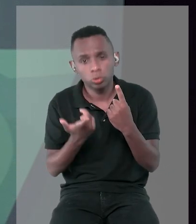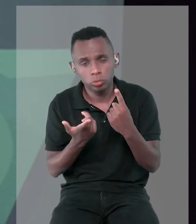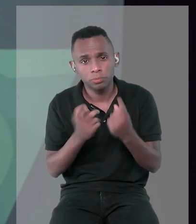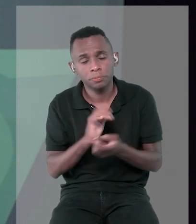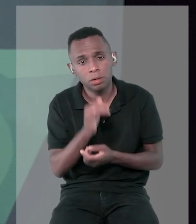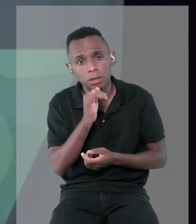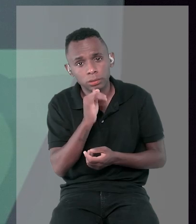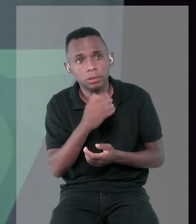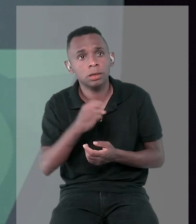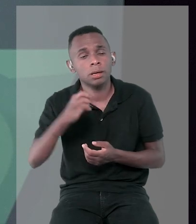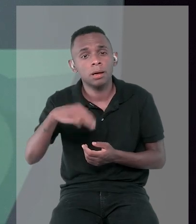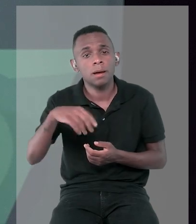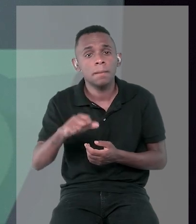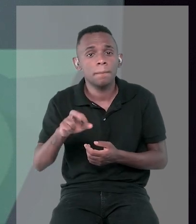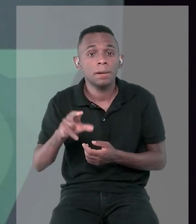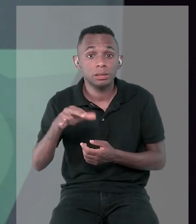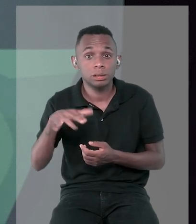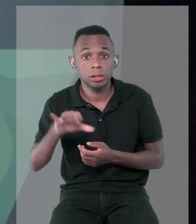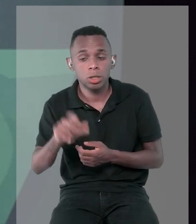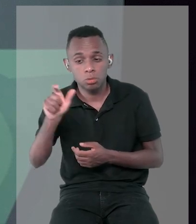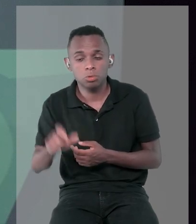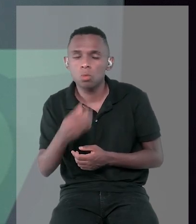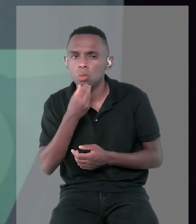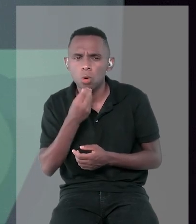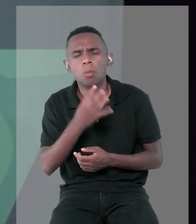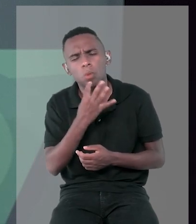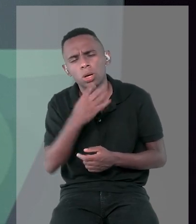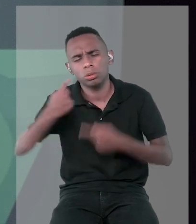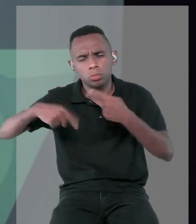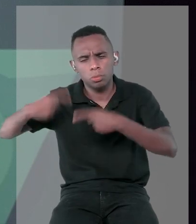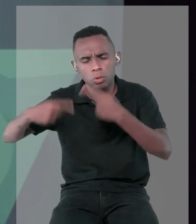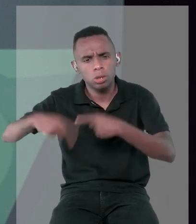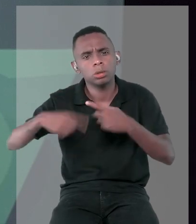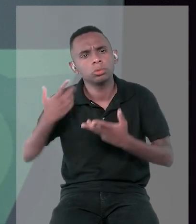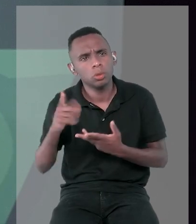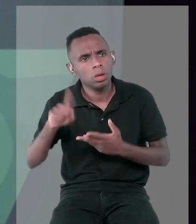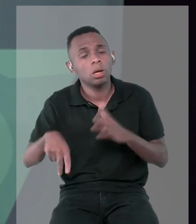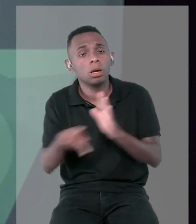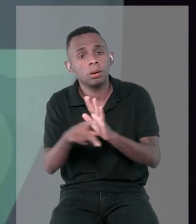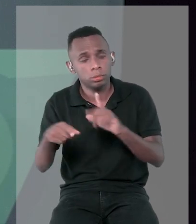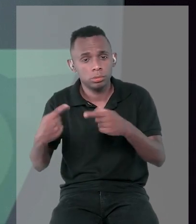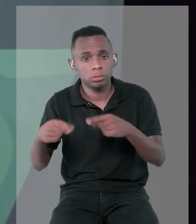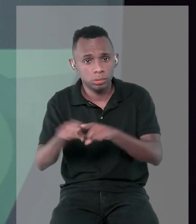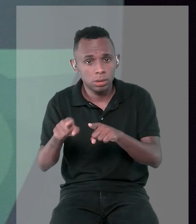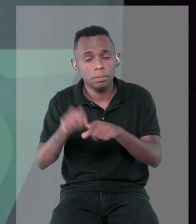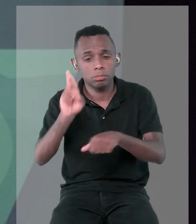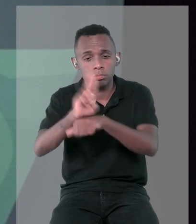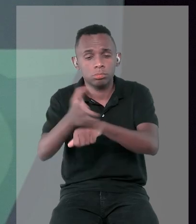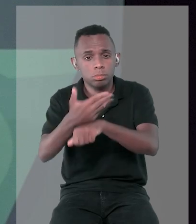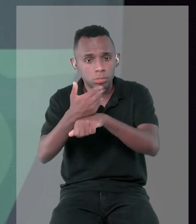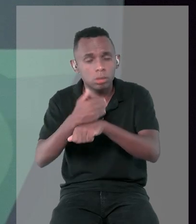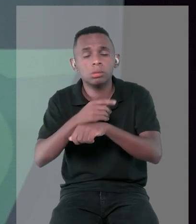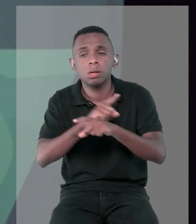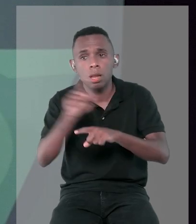delas, o Marcílio Marques Moreira, que era... Vocês conhecem o político, que era também, né, da